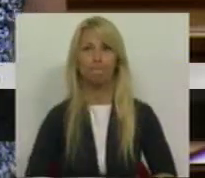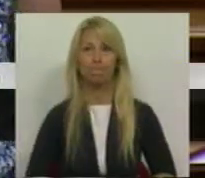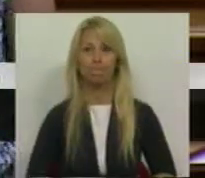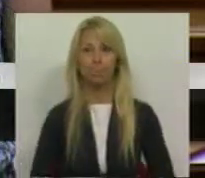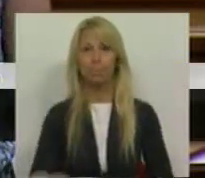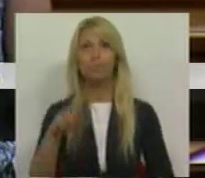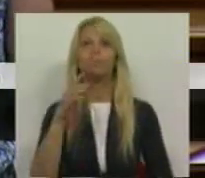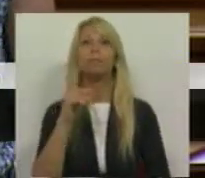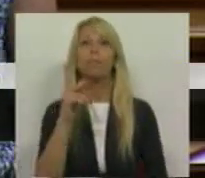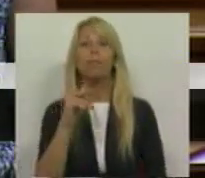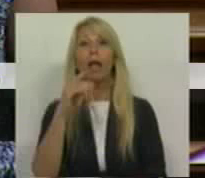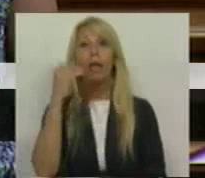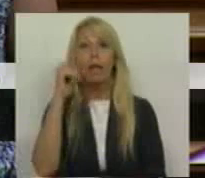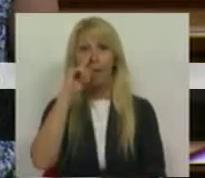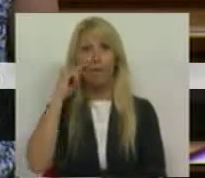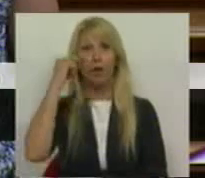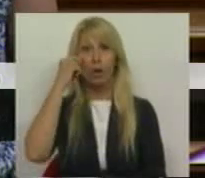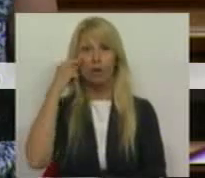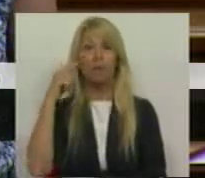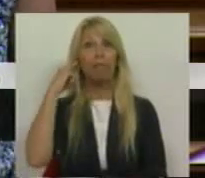Vítor Gaspar,